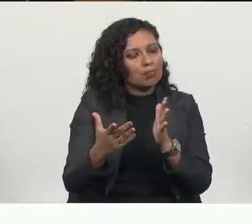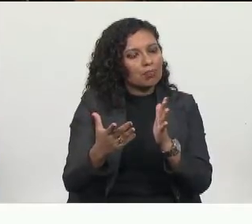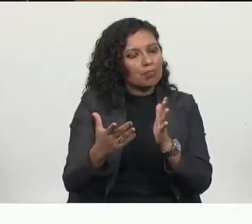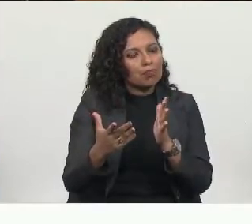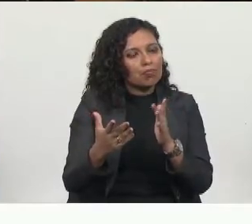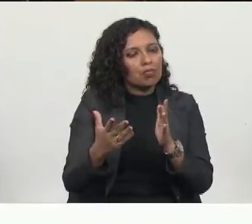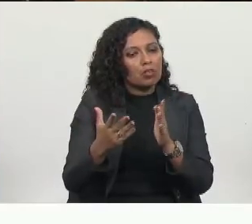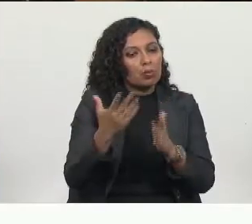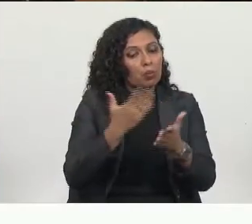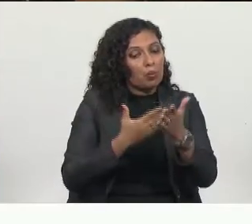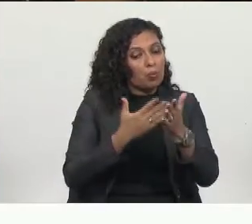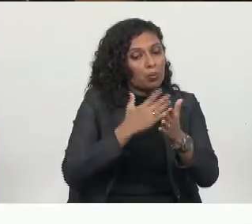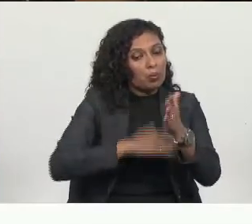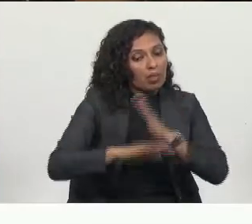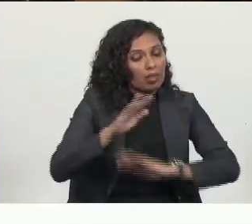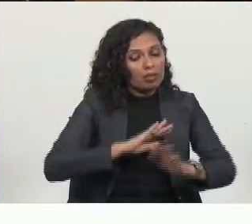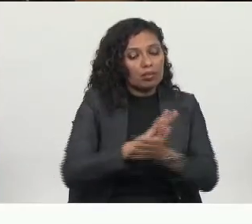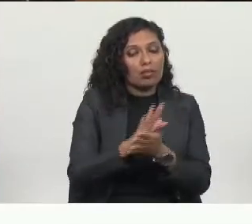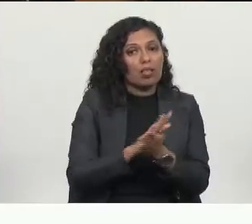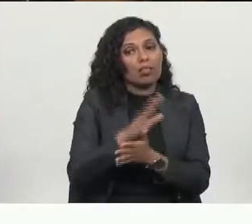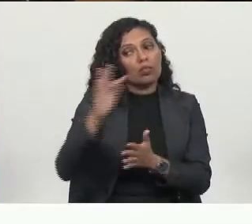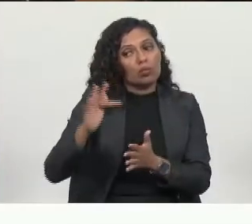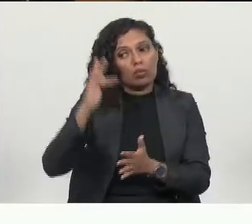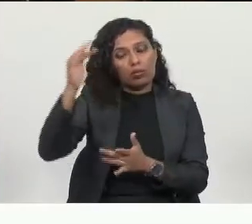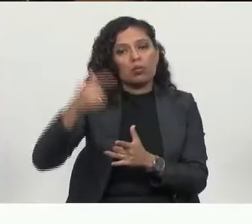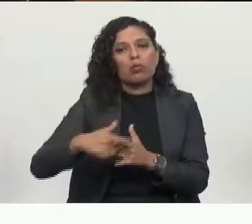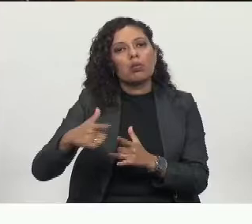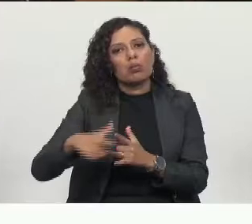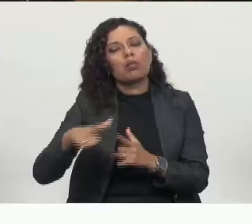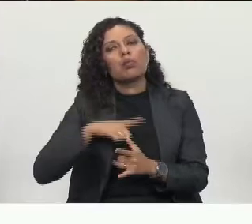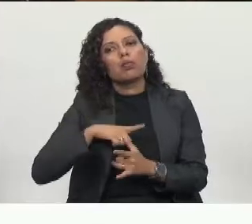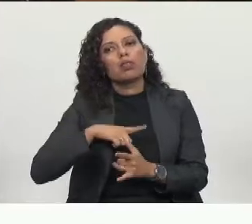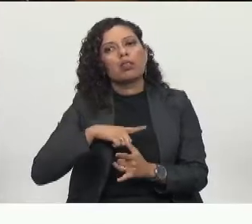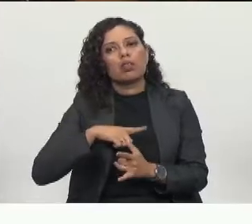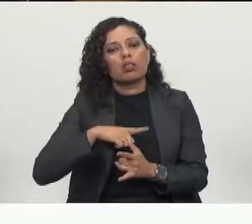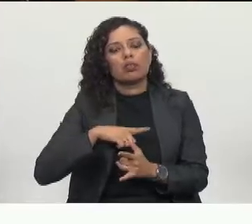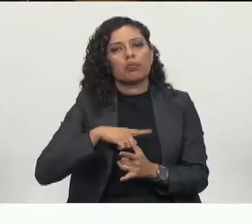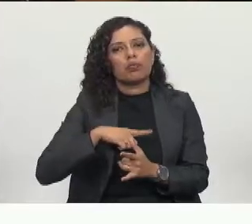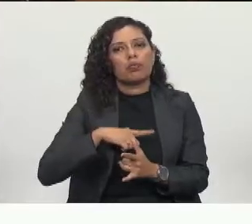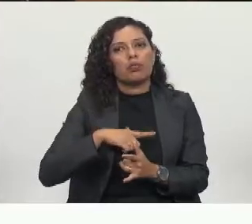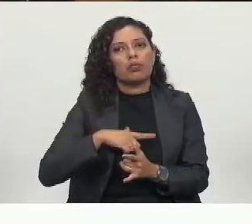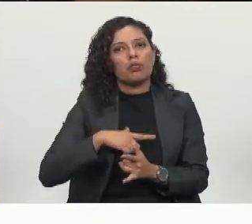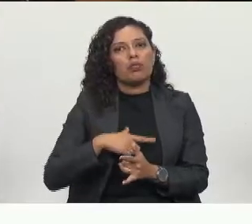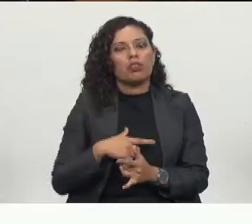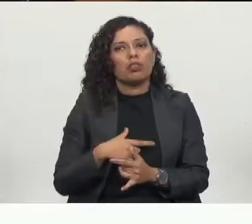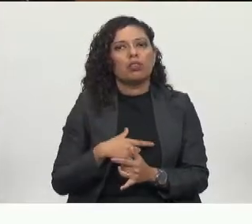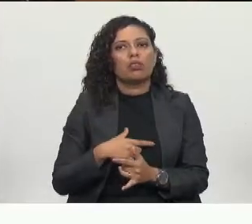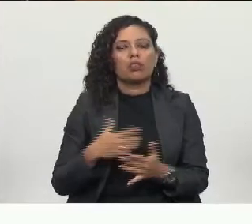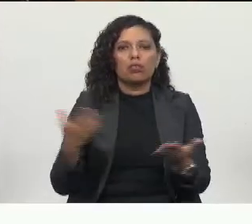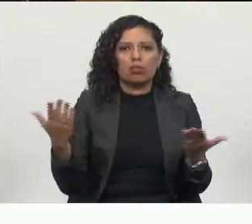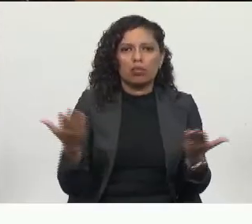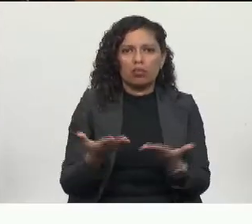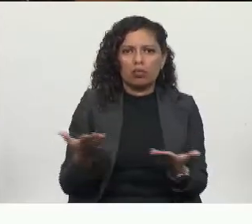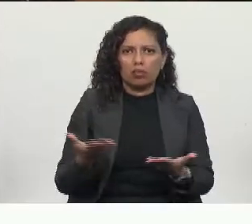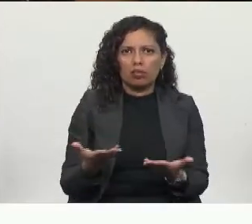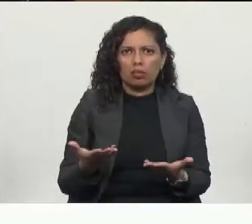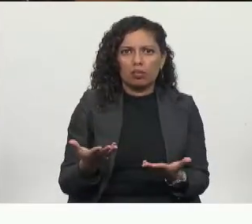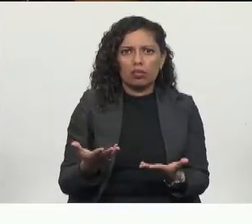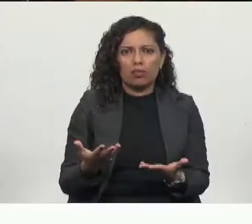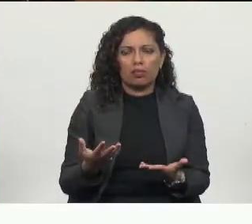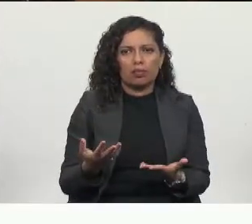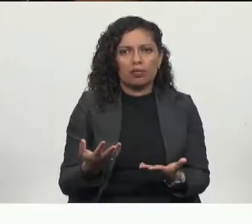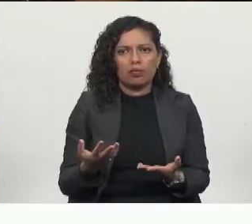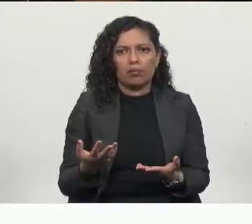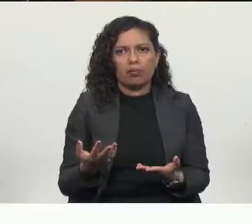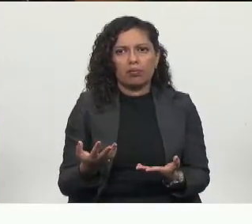como alguns colocaram, e, acima de tudo, não é o que está acontecendo. E hoje, esse